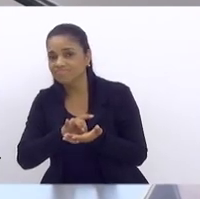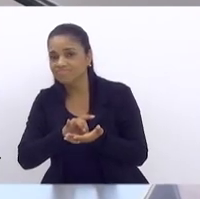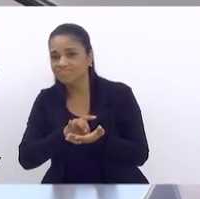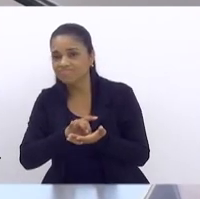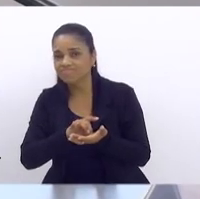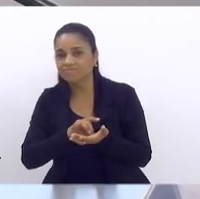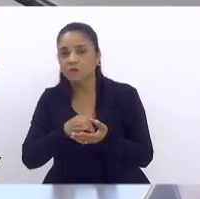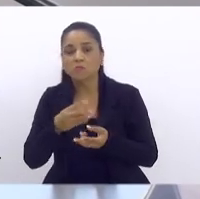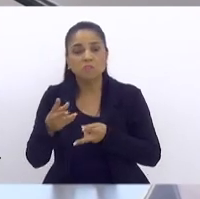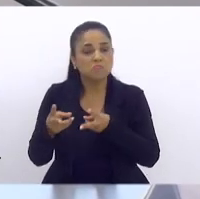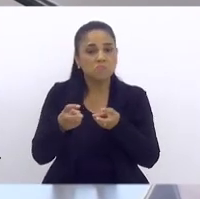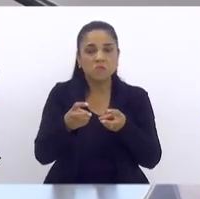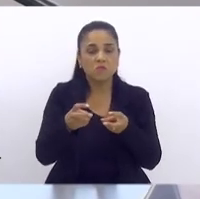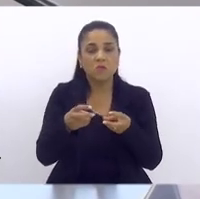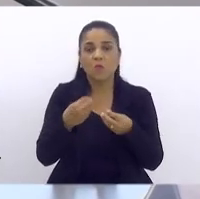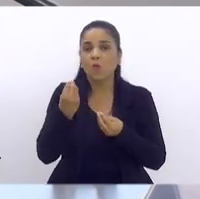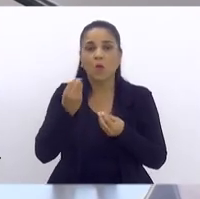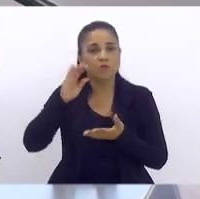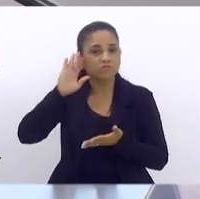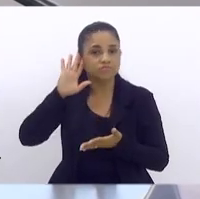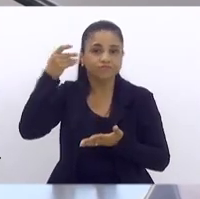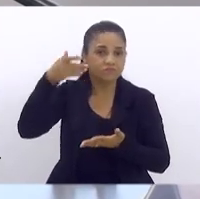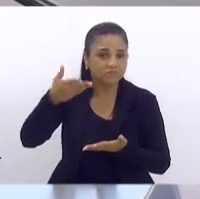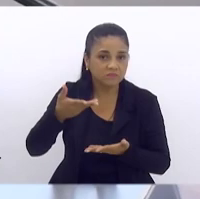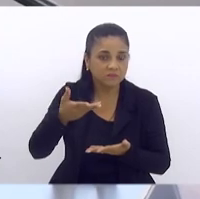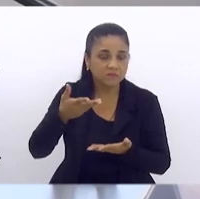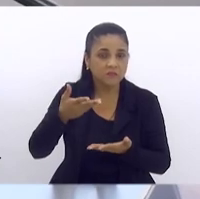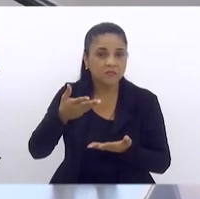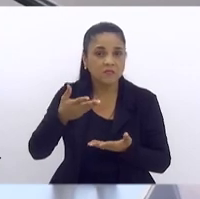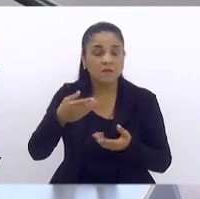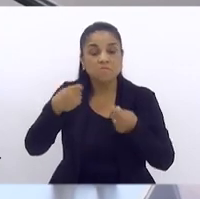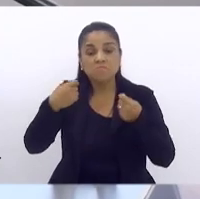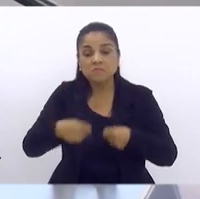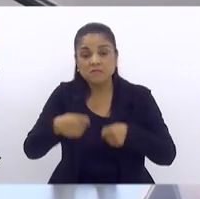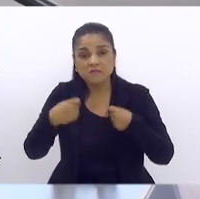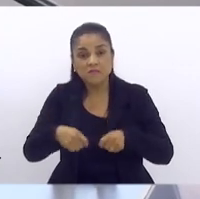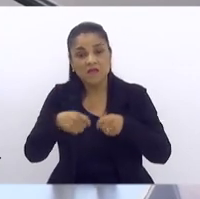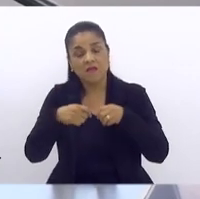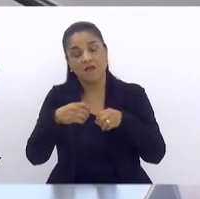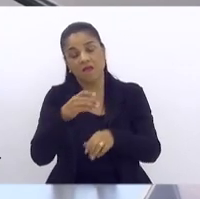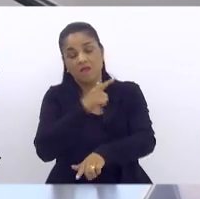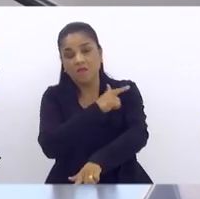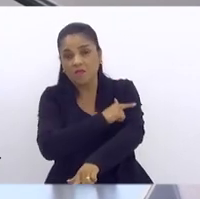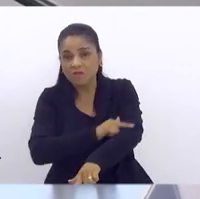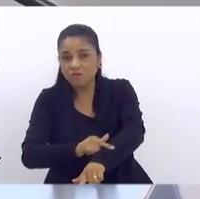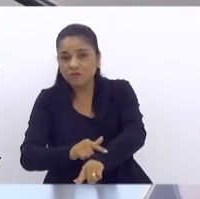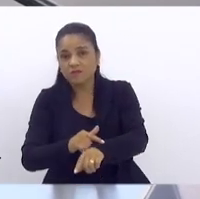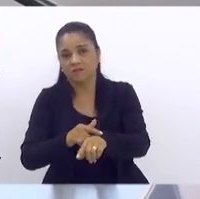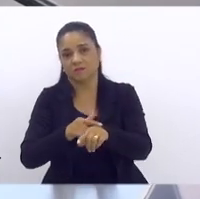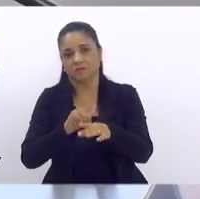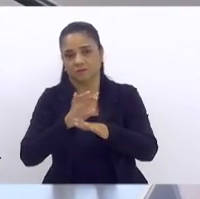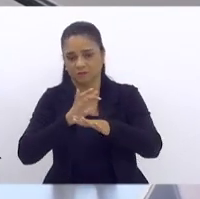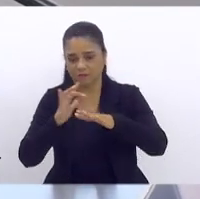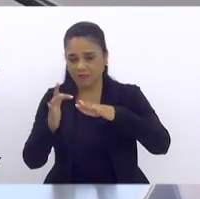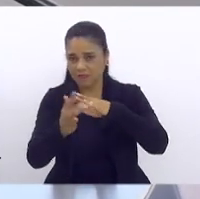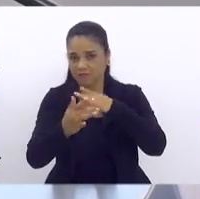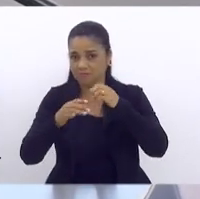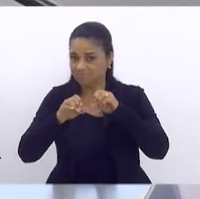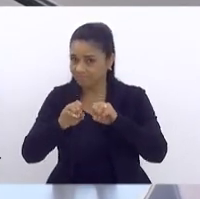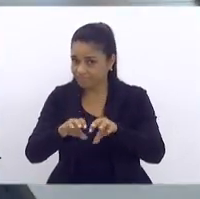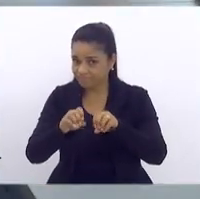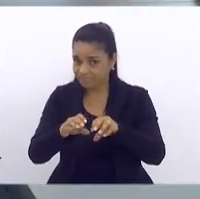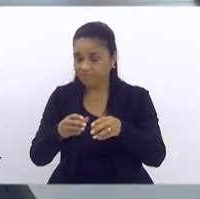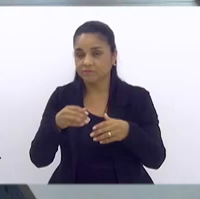você não consegue ter uma educação nessa rede. Então, essa é a pergunta. Só fazer